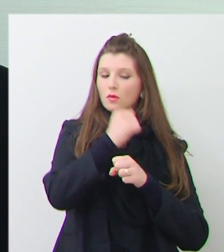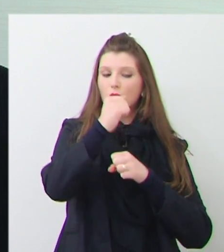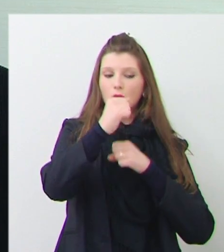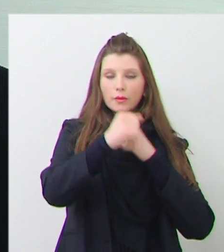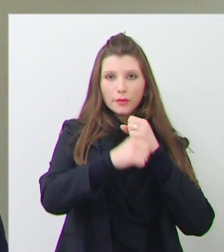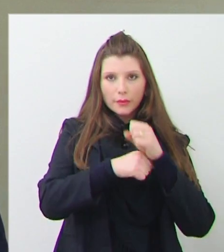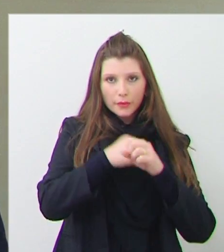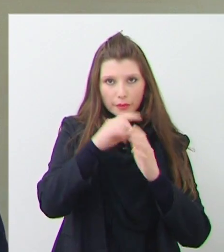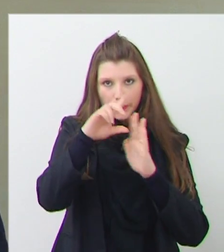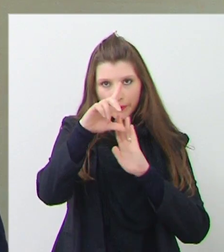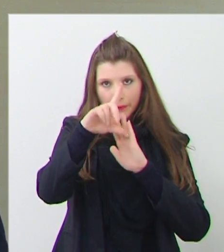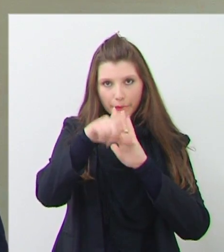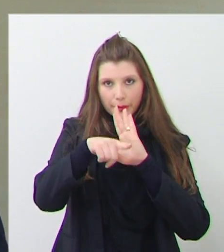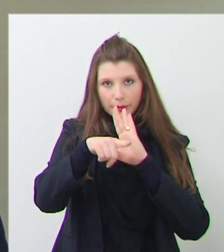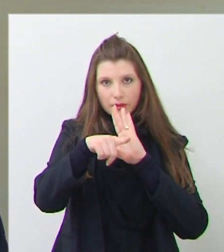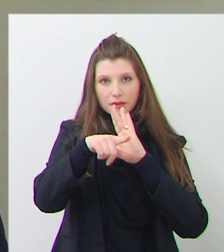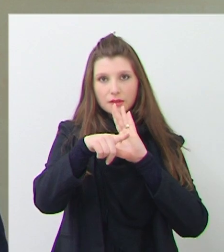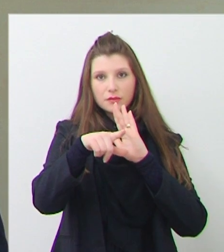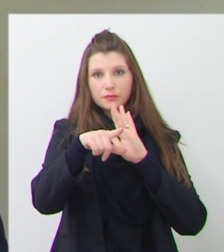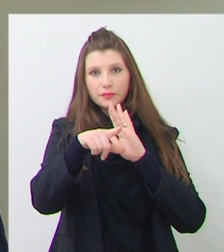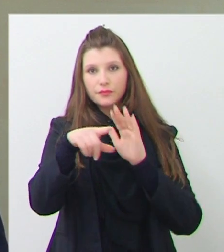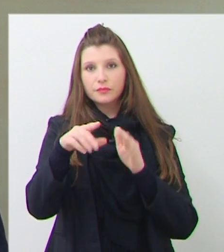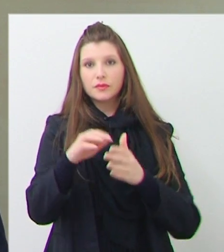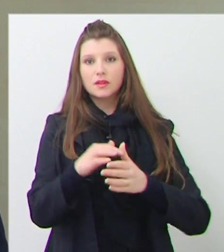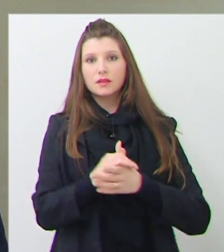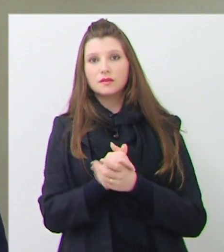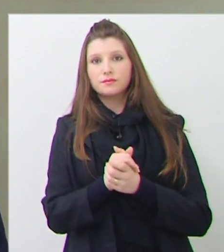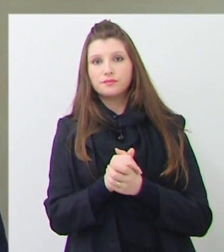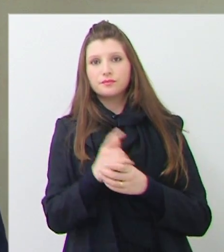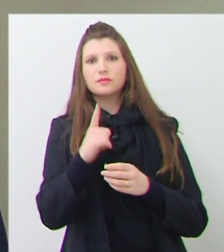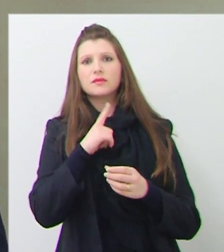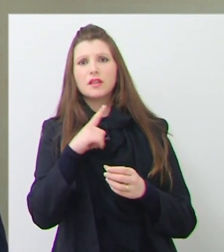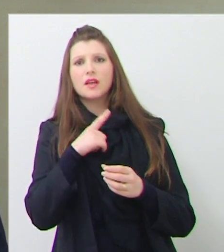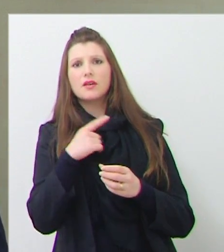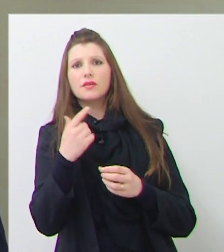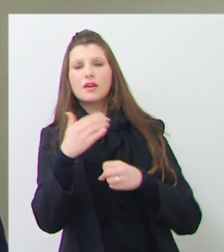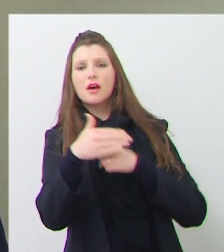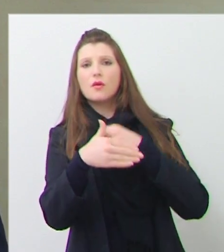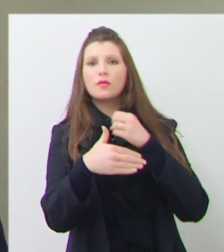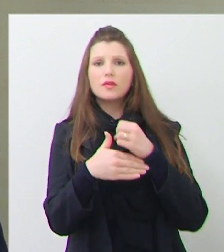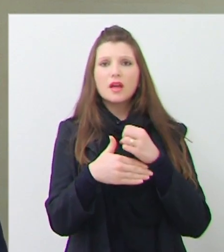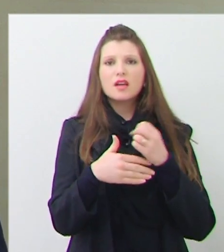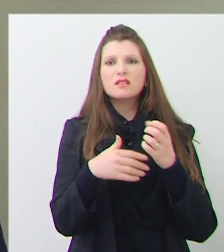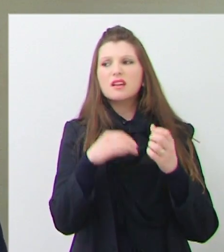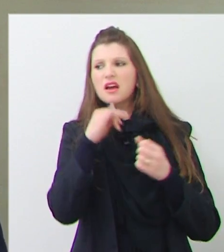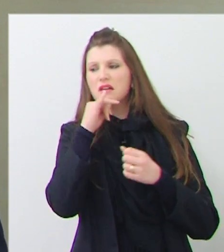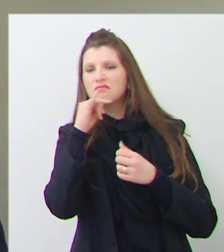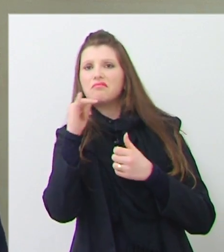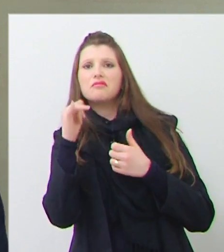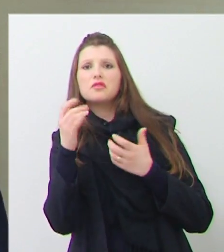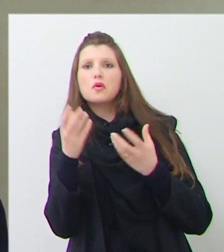Em algum momento, né, a Unesc, ela se declarou, ela falou